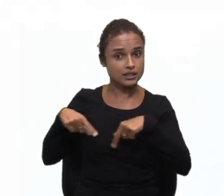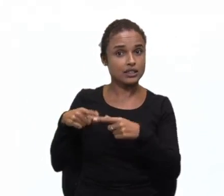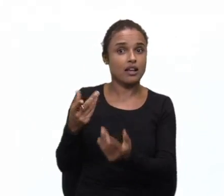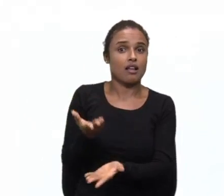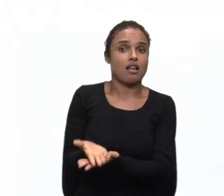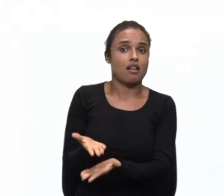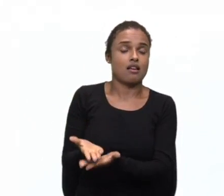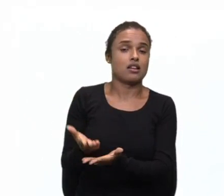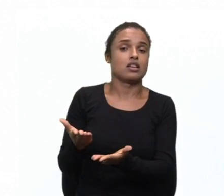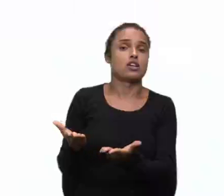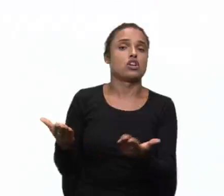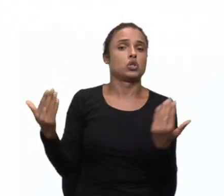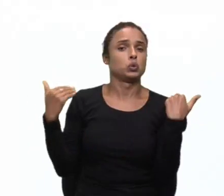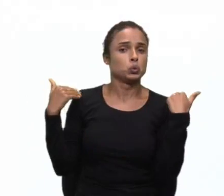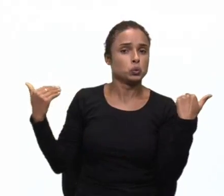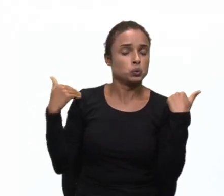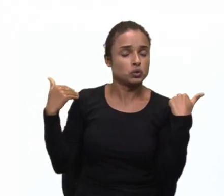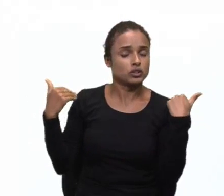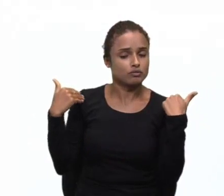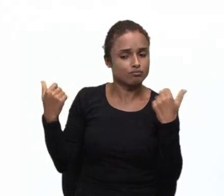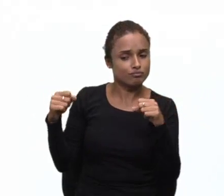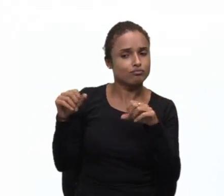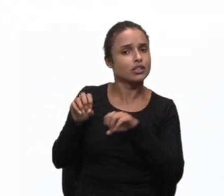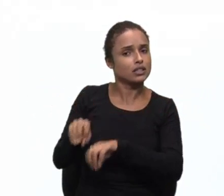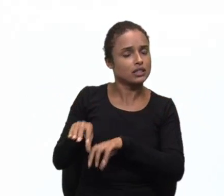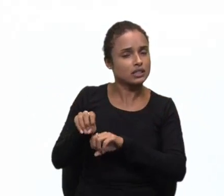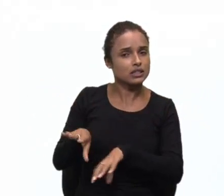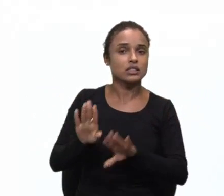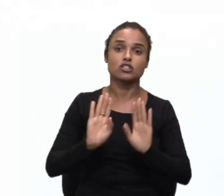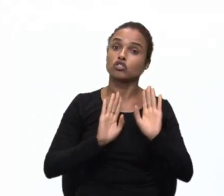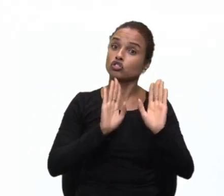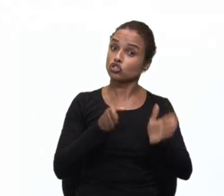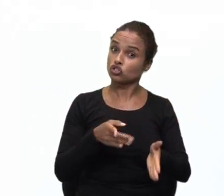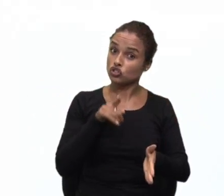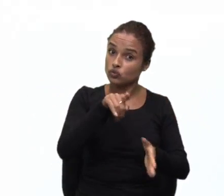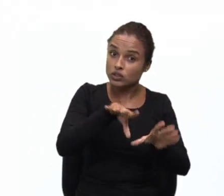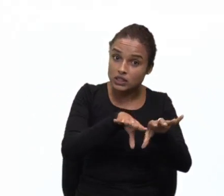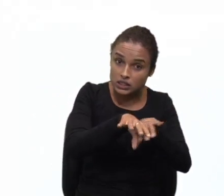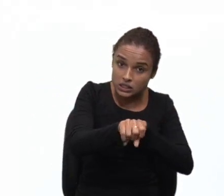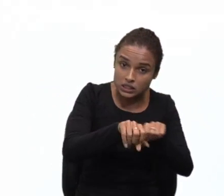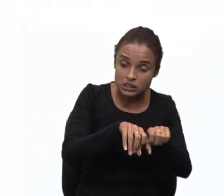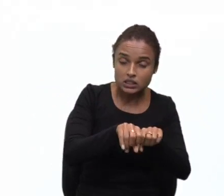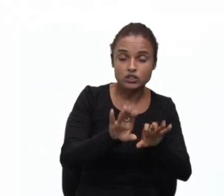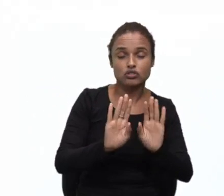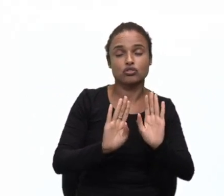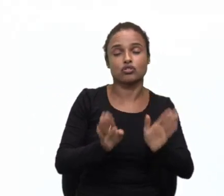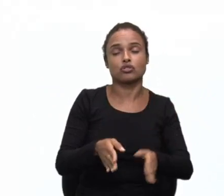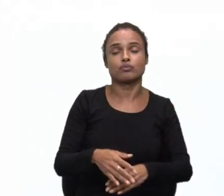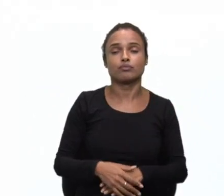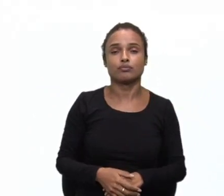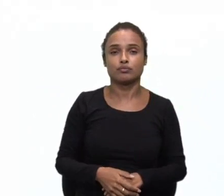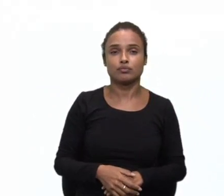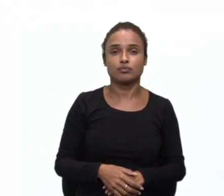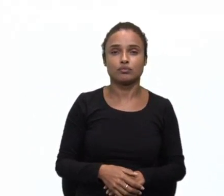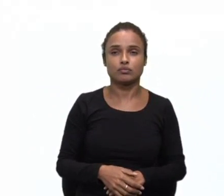você vai ver daqui a alguns anos, por exemplo, quando você já for um rapaz formado, uma mulher formada,